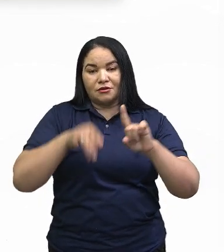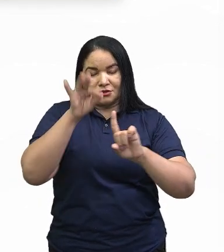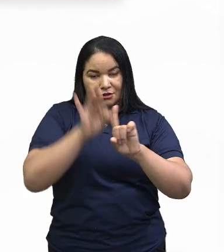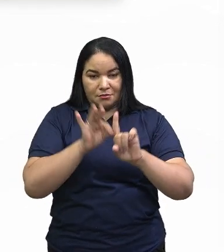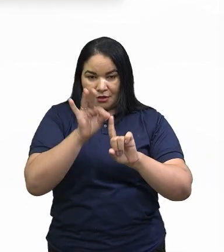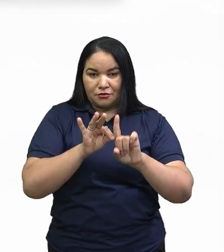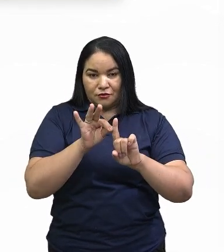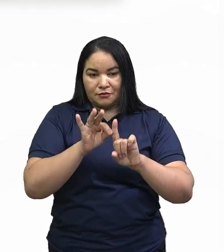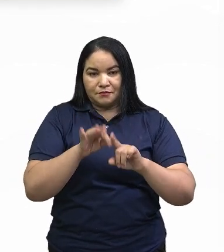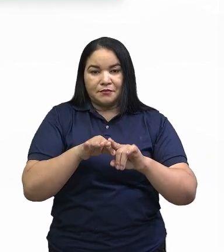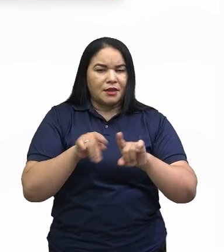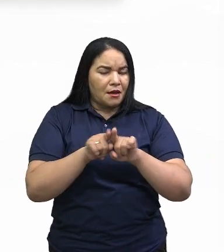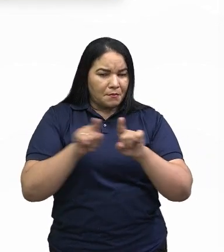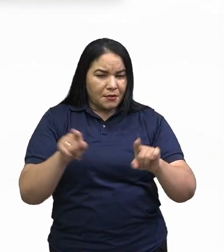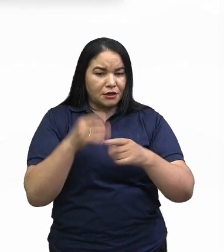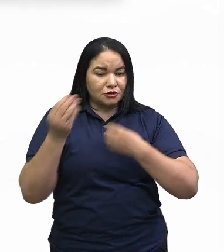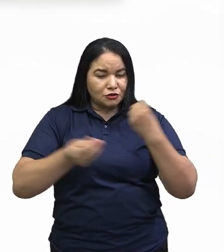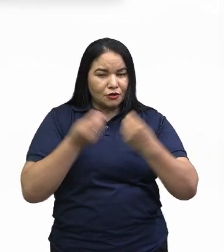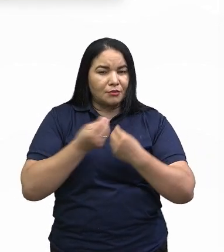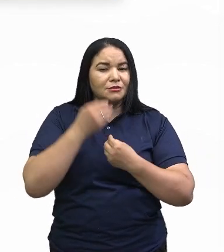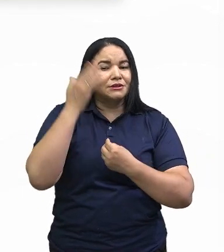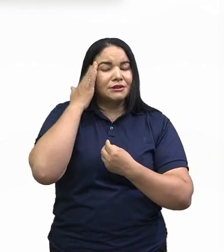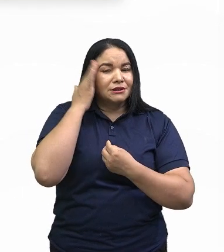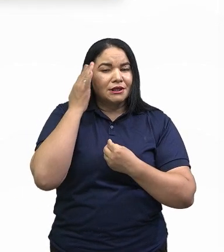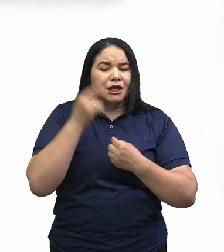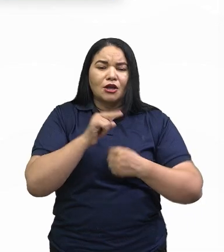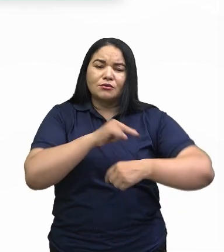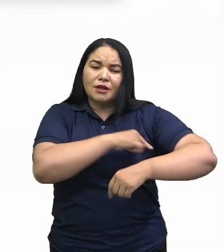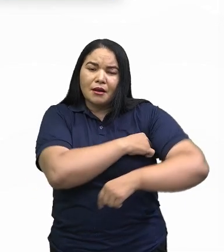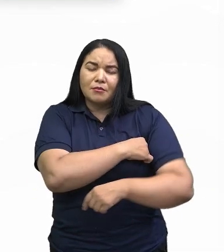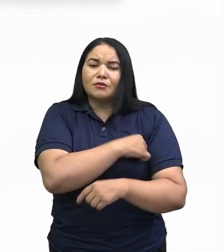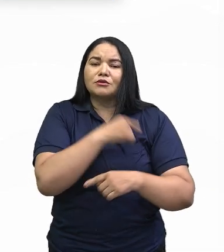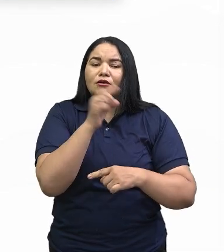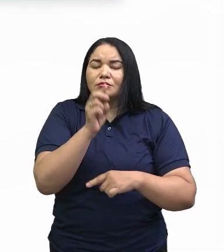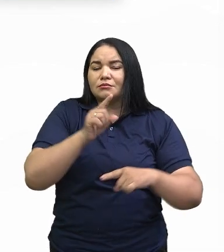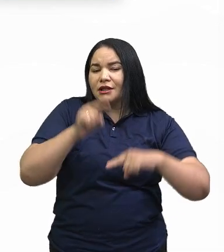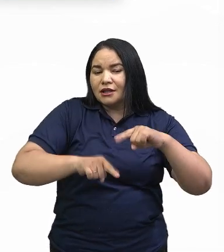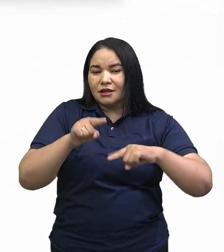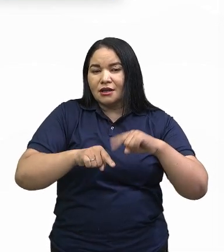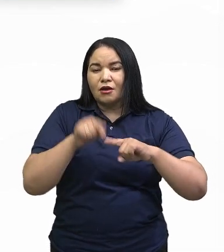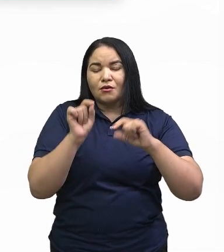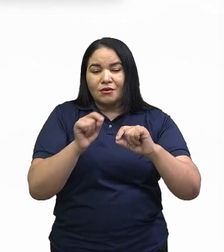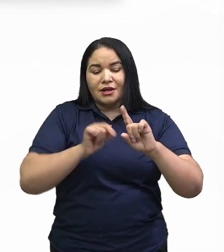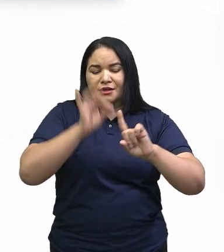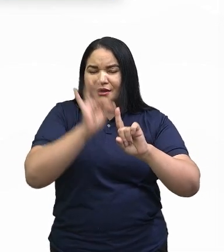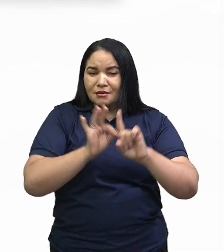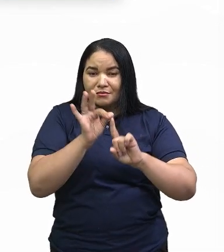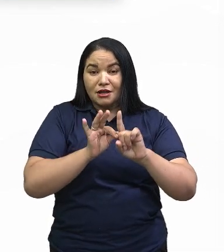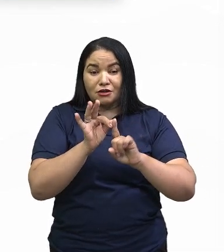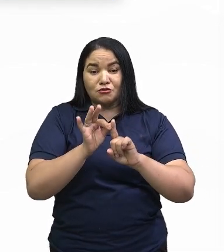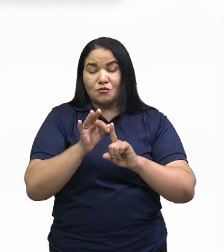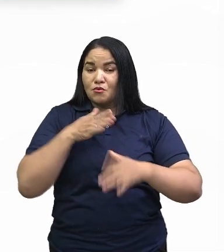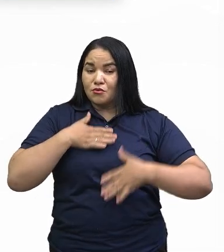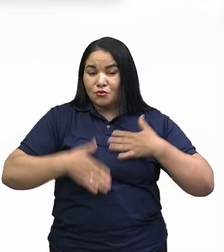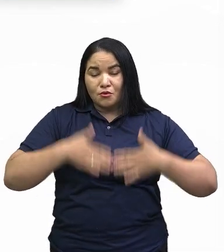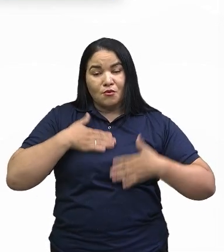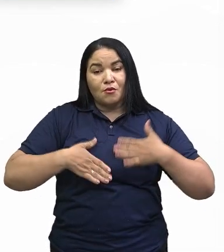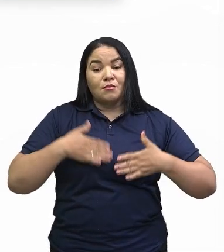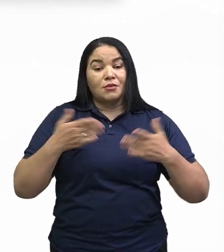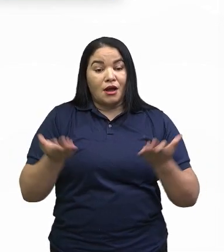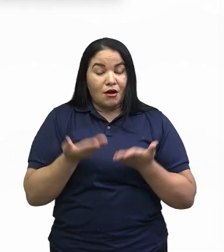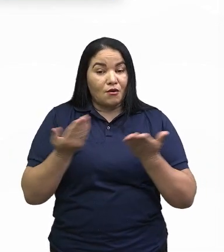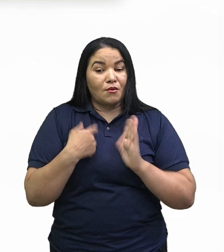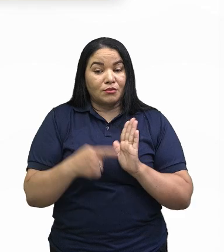temperatura. Como eu sei que o termômetro ele é um instrumento que irá medir a temperatura, trago para